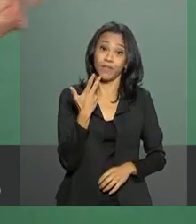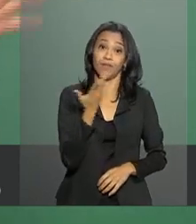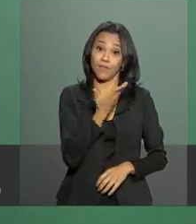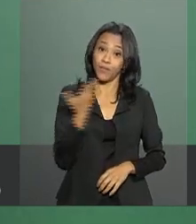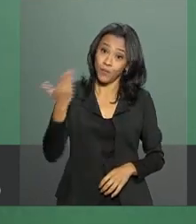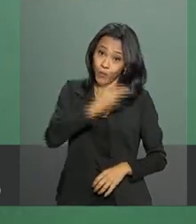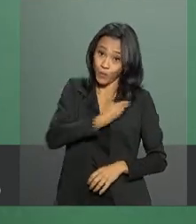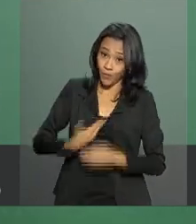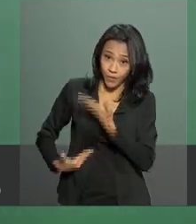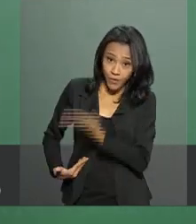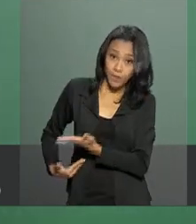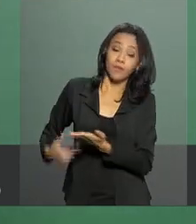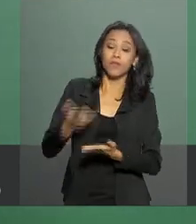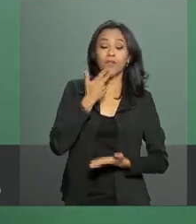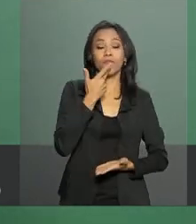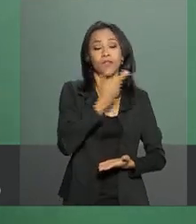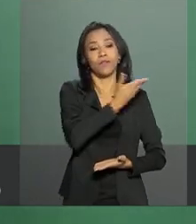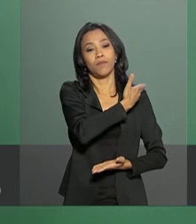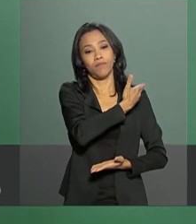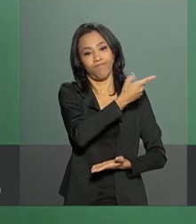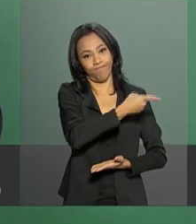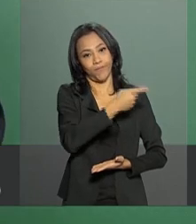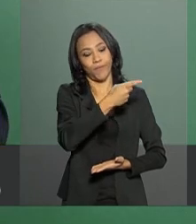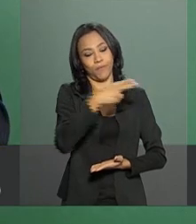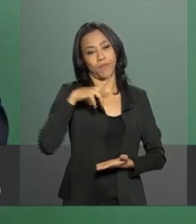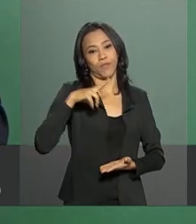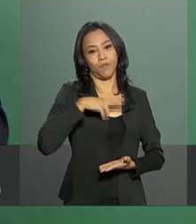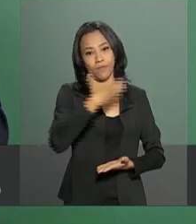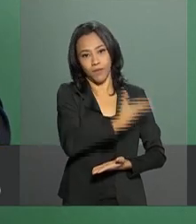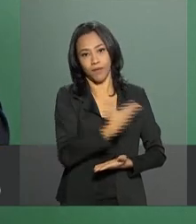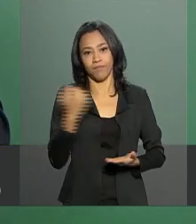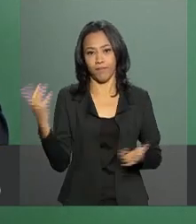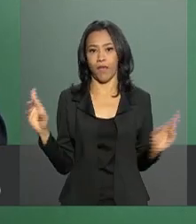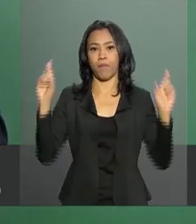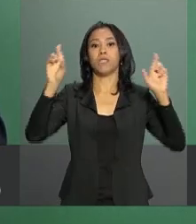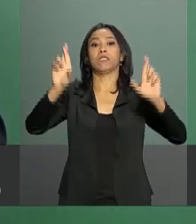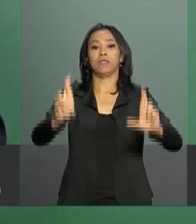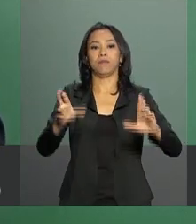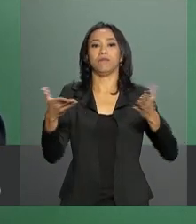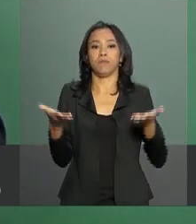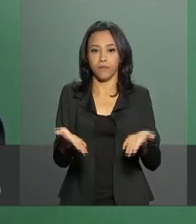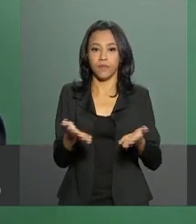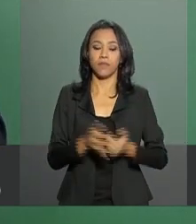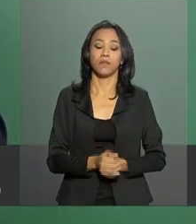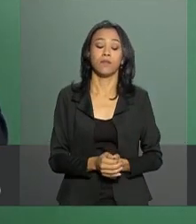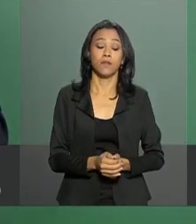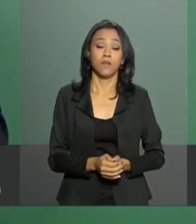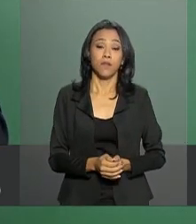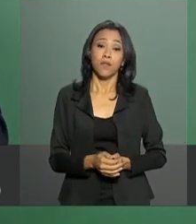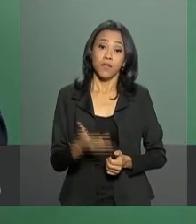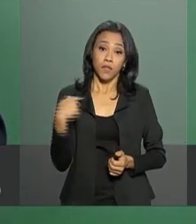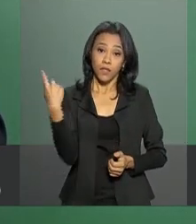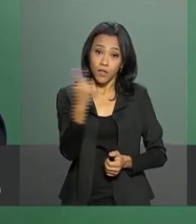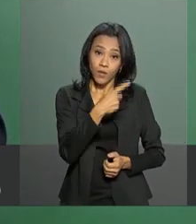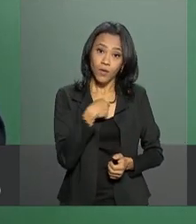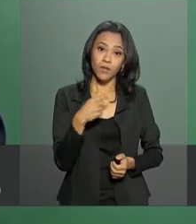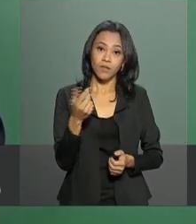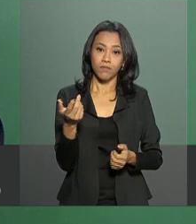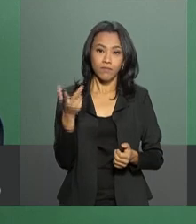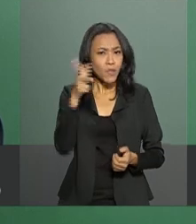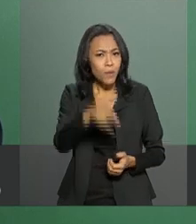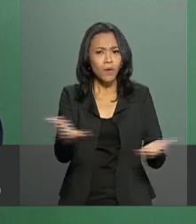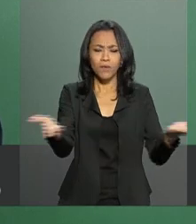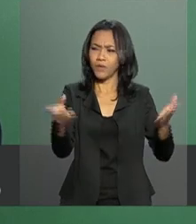é e todos os técnicos da educação pelos vários instantes que nós podemos fazer solenidades